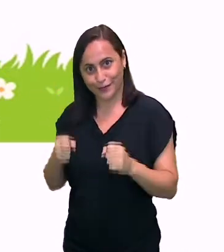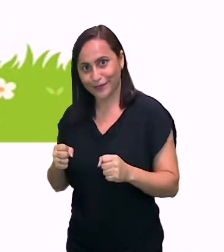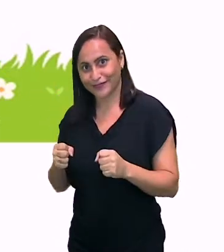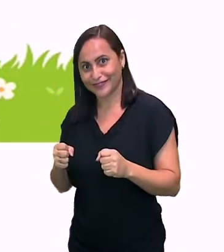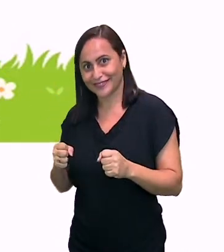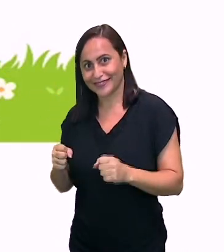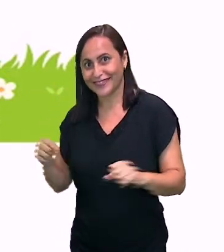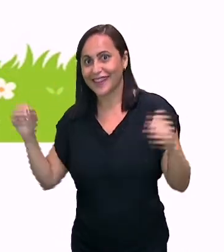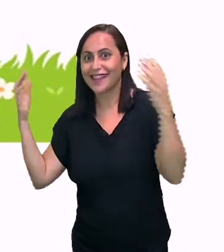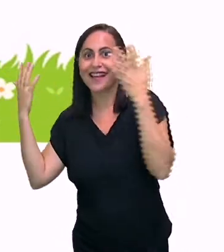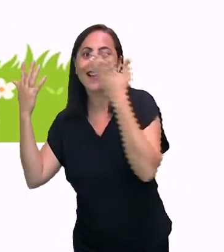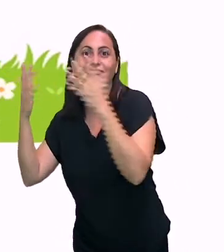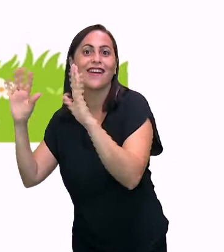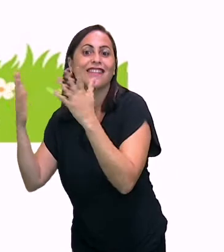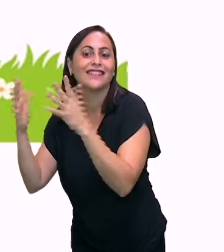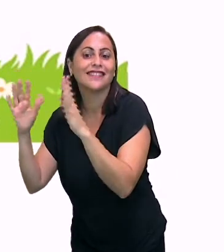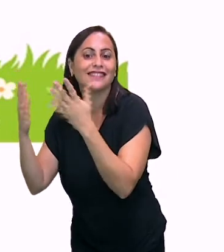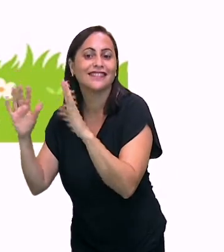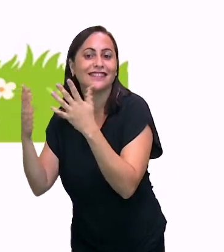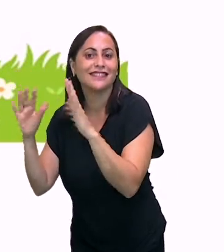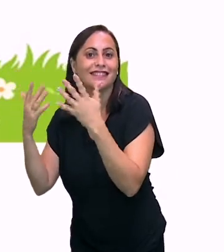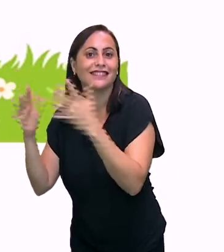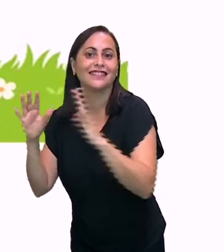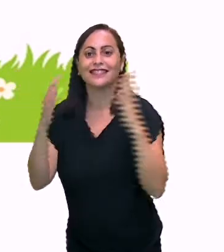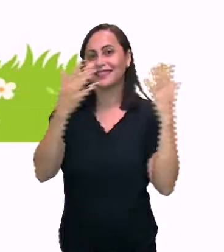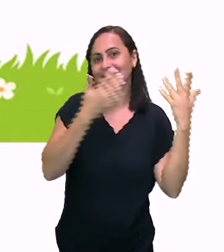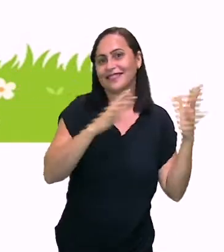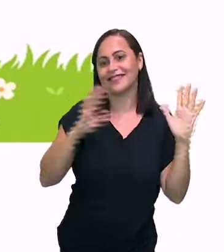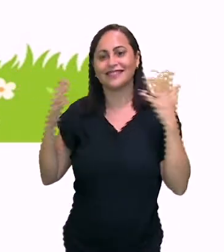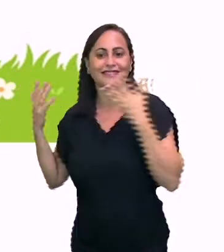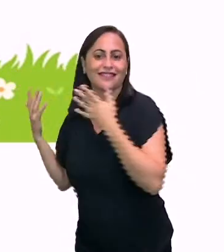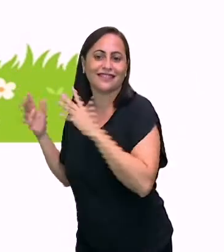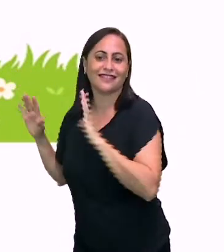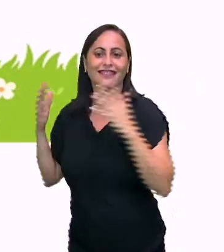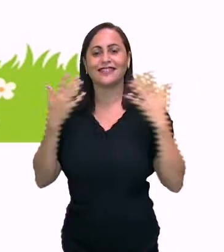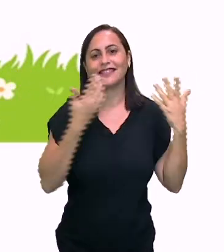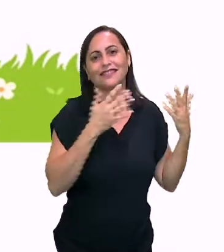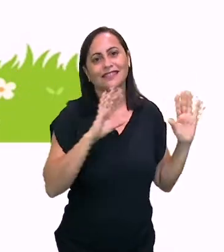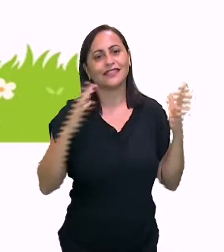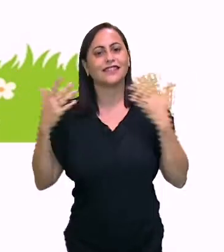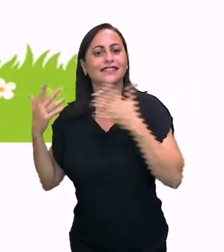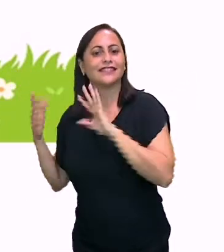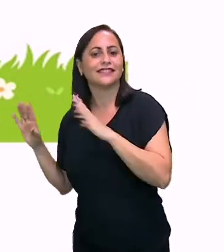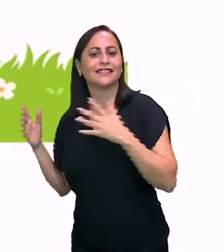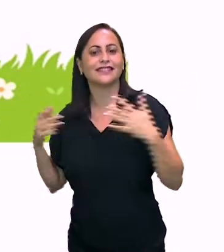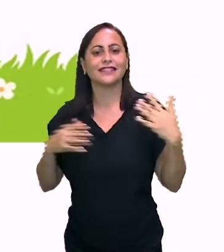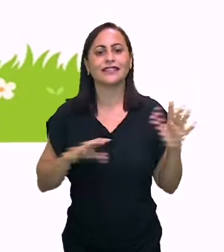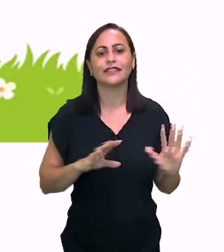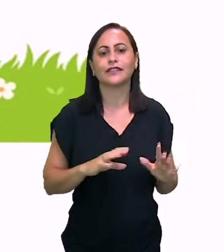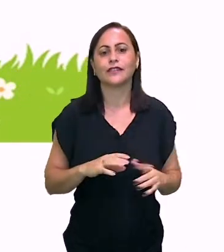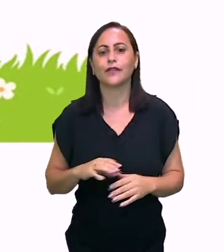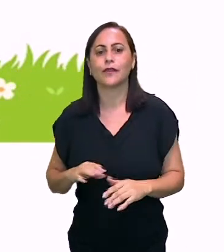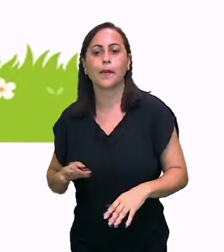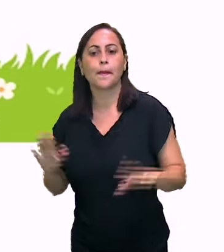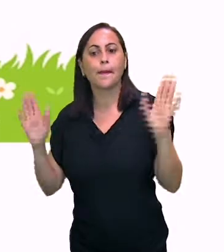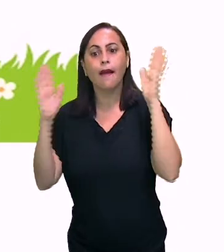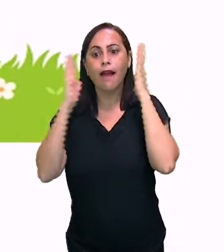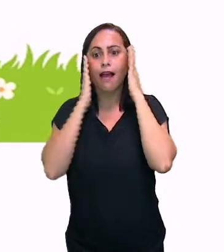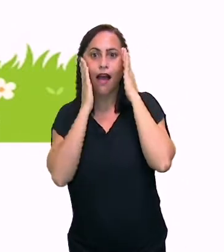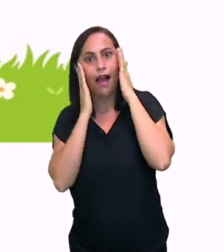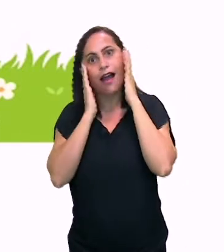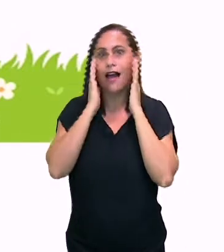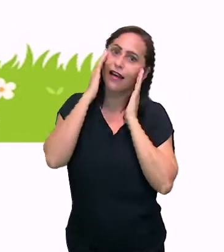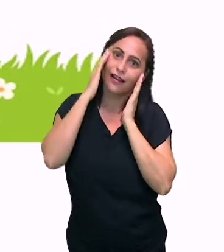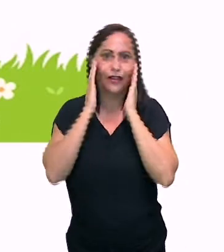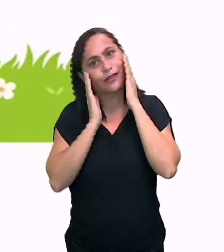pode bater as mãos enquanto se sacode? Mexe a